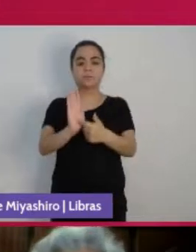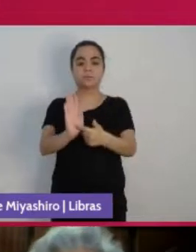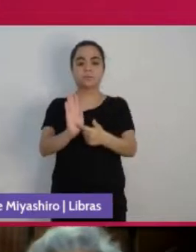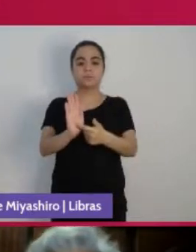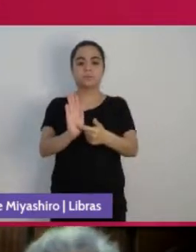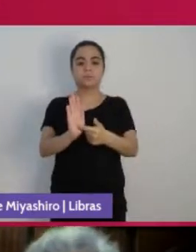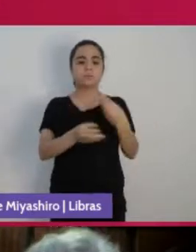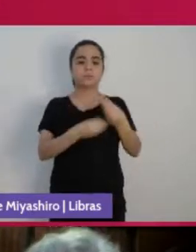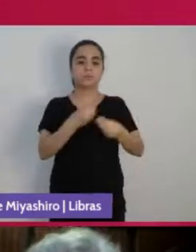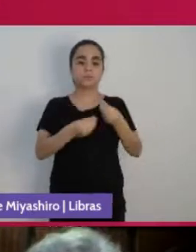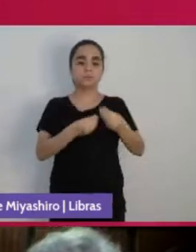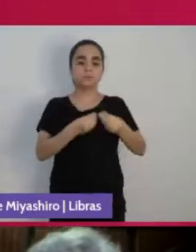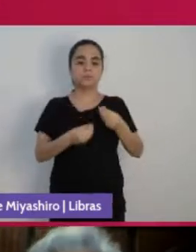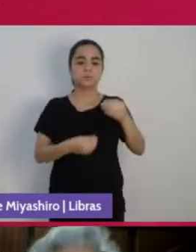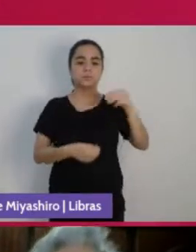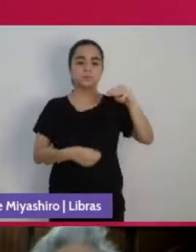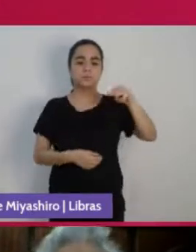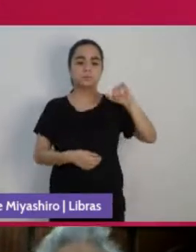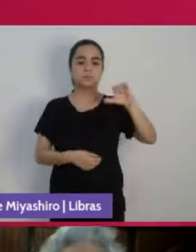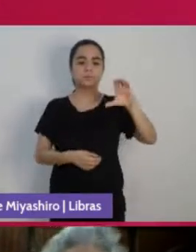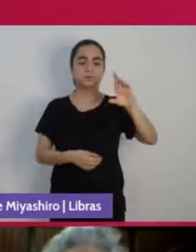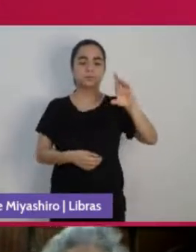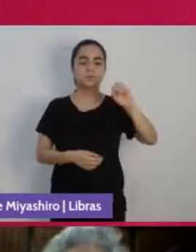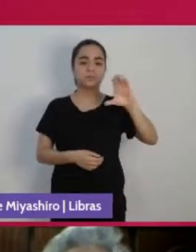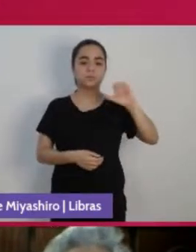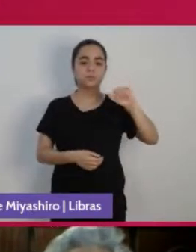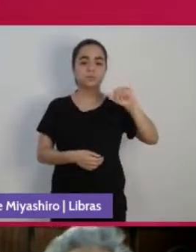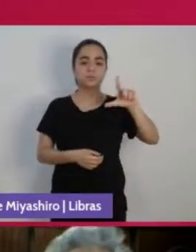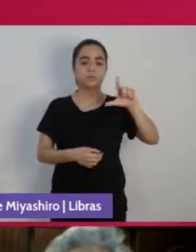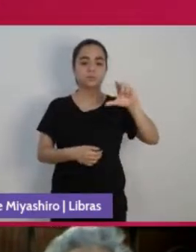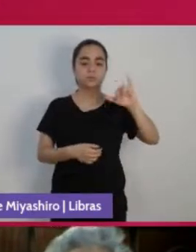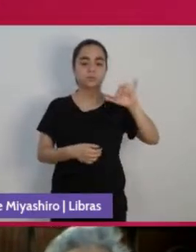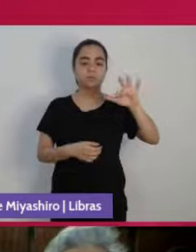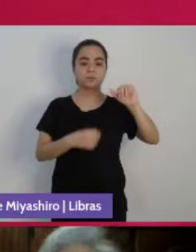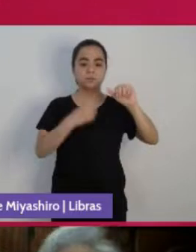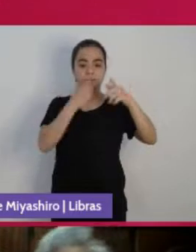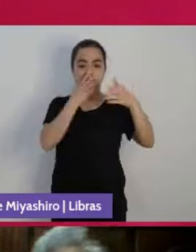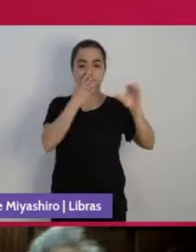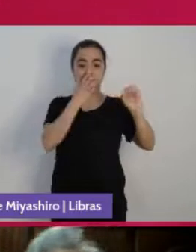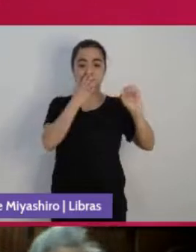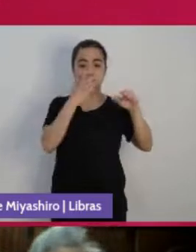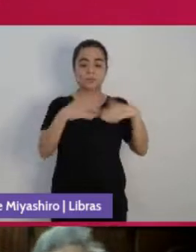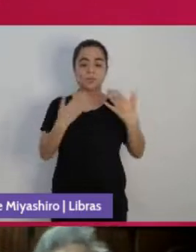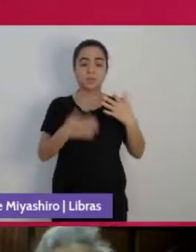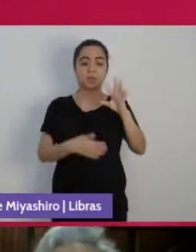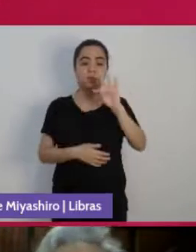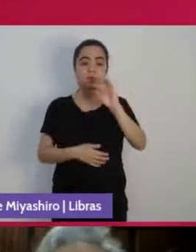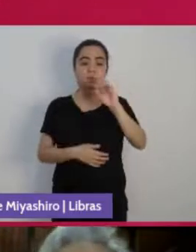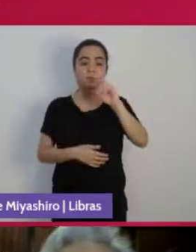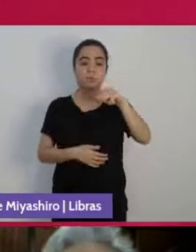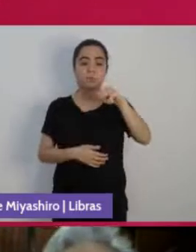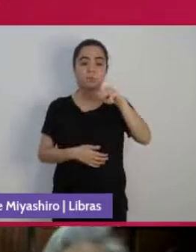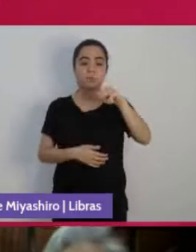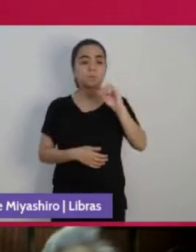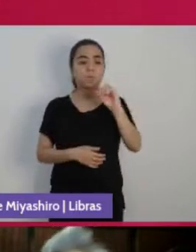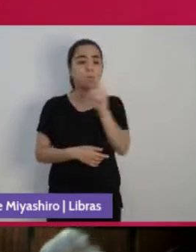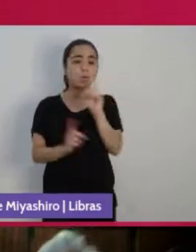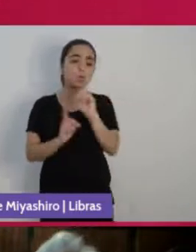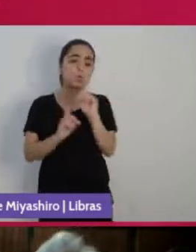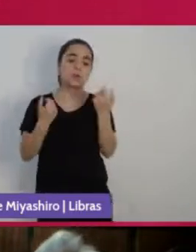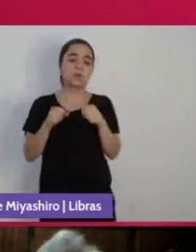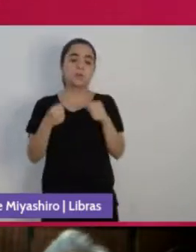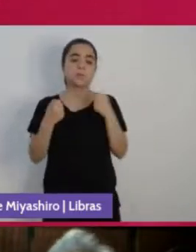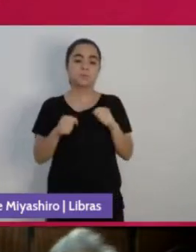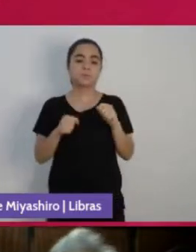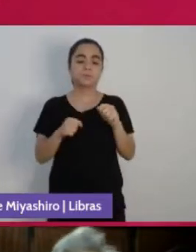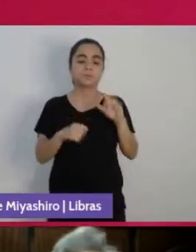da microcalcificação. E na tomossíntese, preciso fazer magnificação? Não. Na tomossíntese, aí